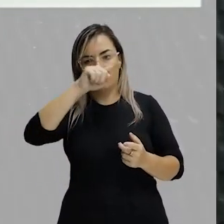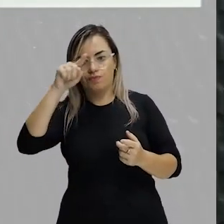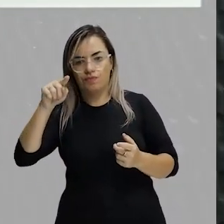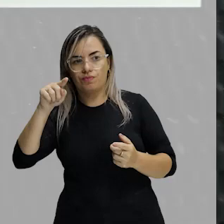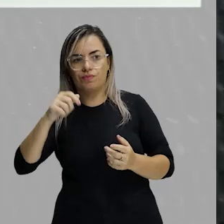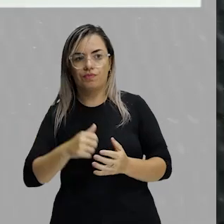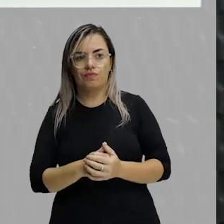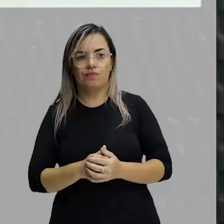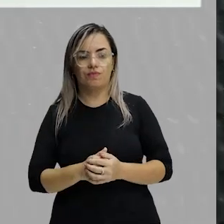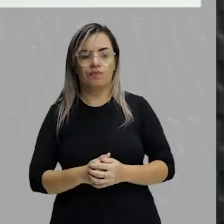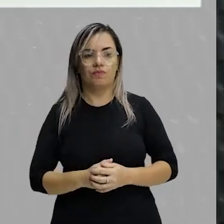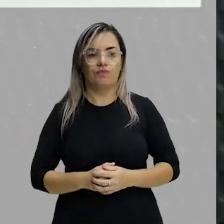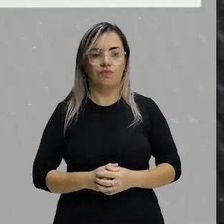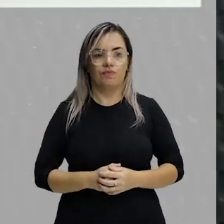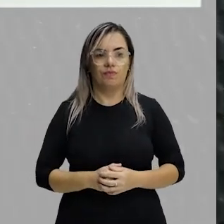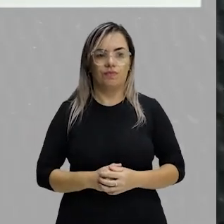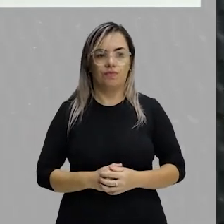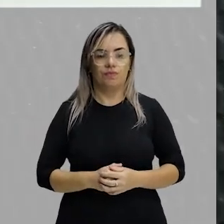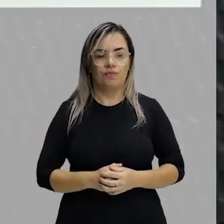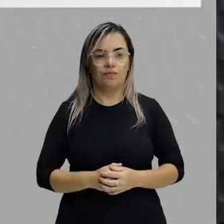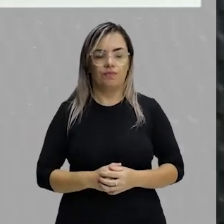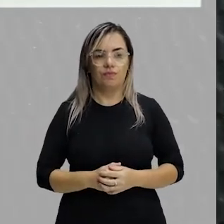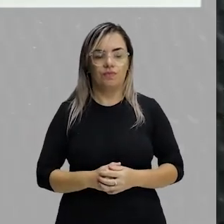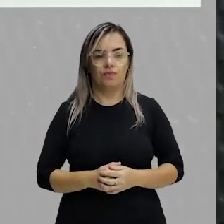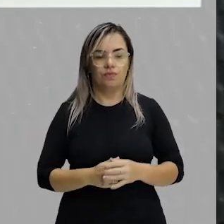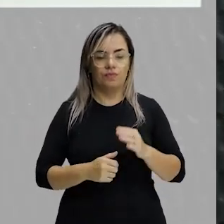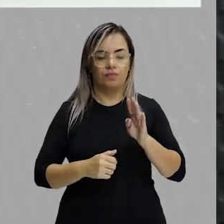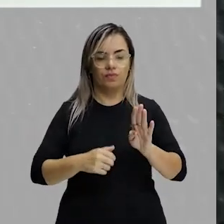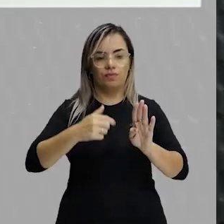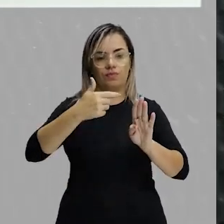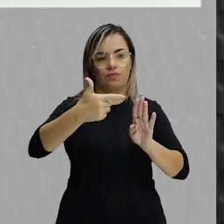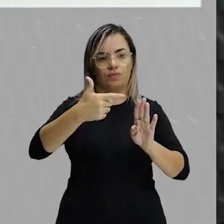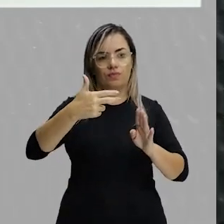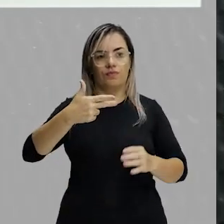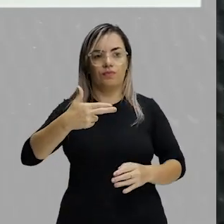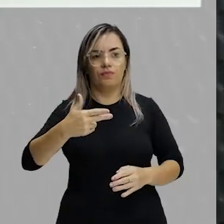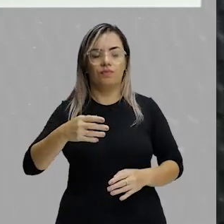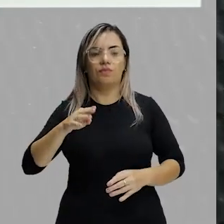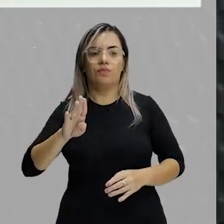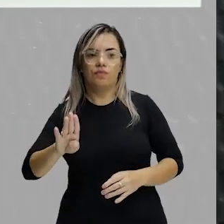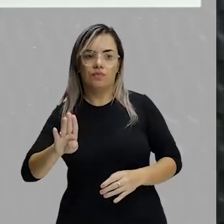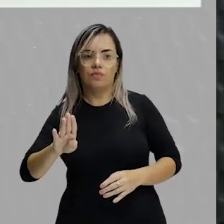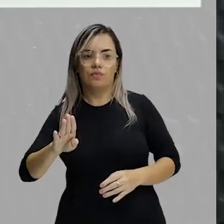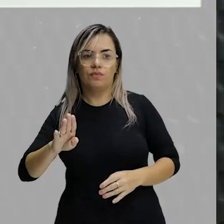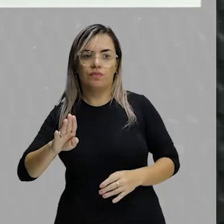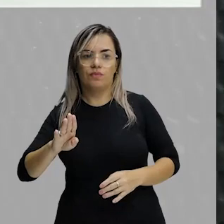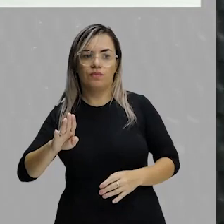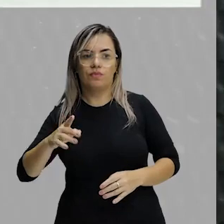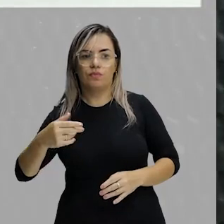quadrado é igual a 1. O B vai ser igual a 1.